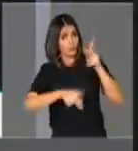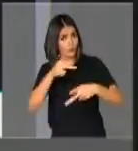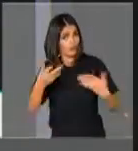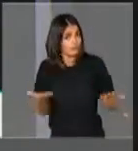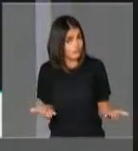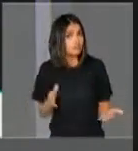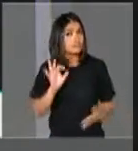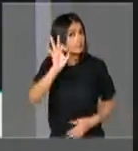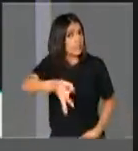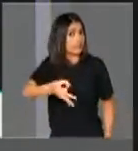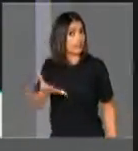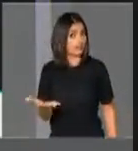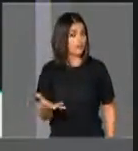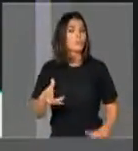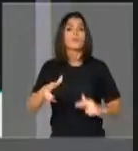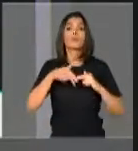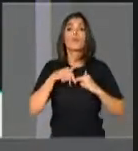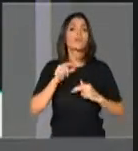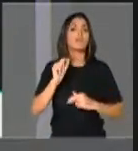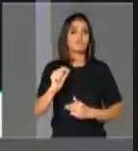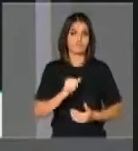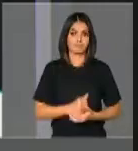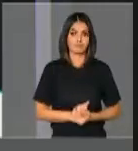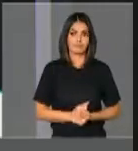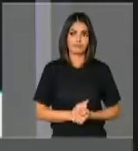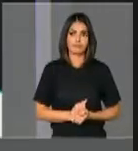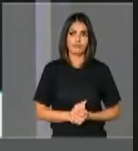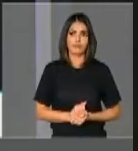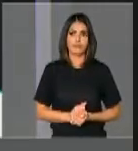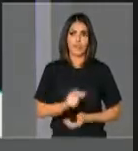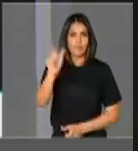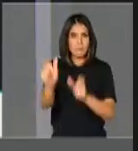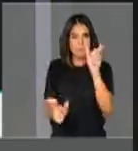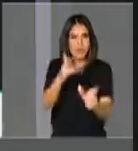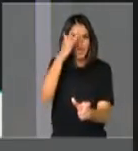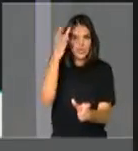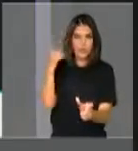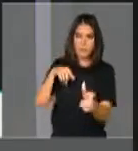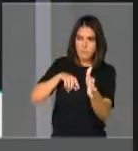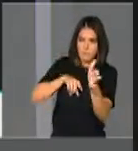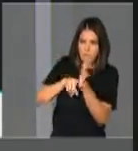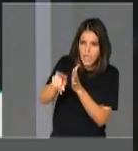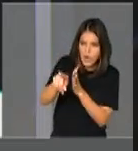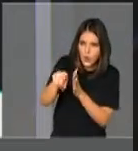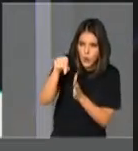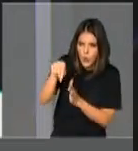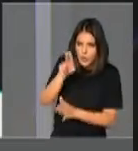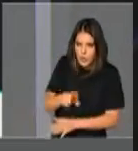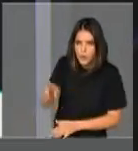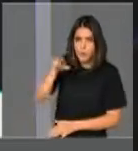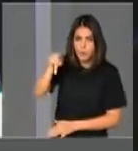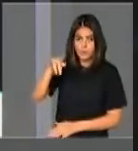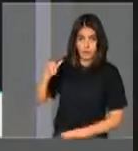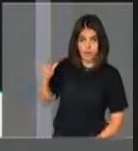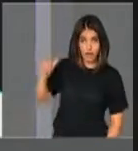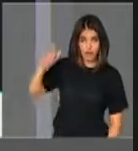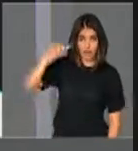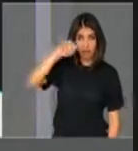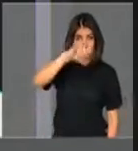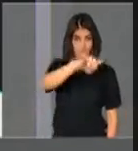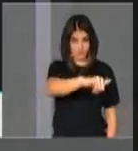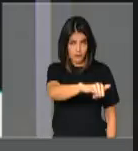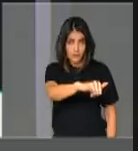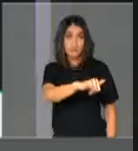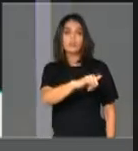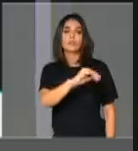nesse país. Certamente que nenhuma das pessoas que utiliza